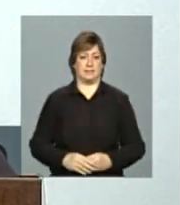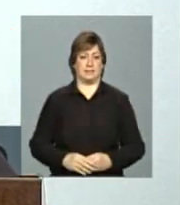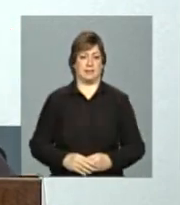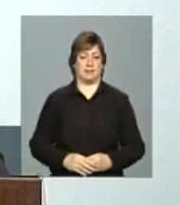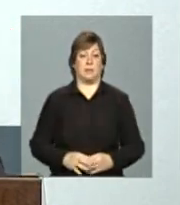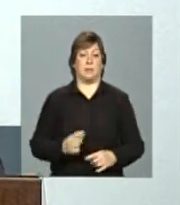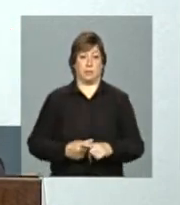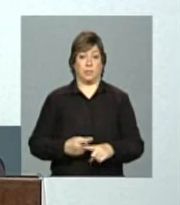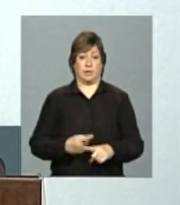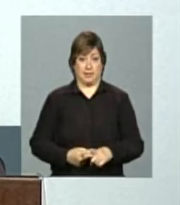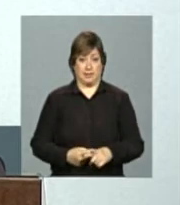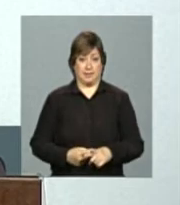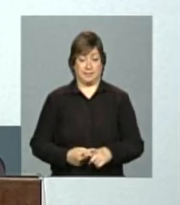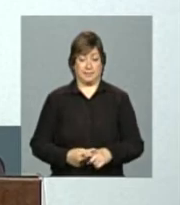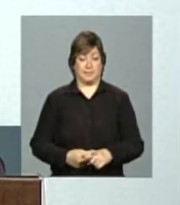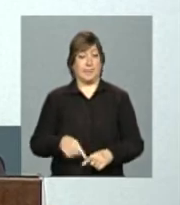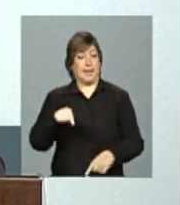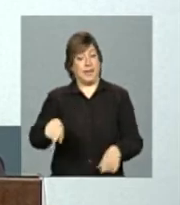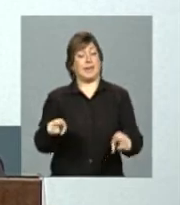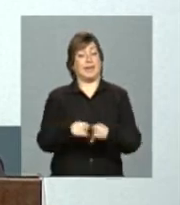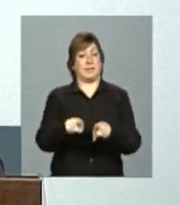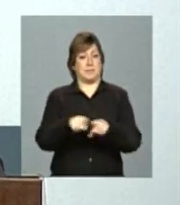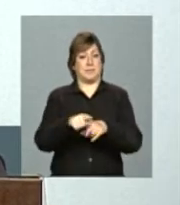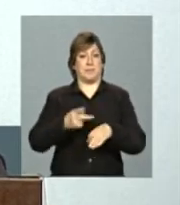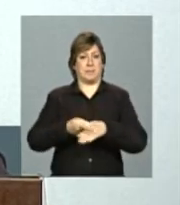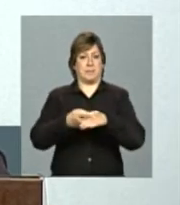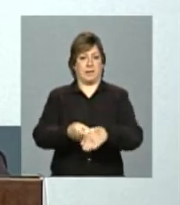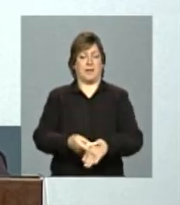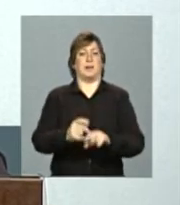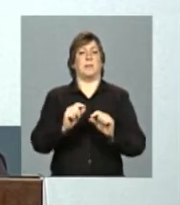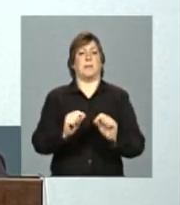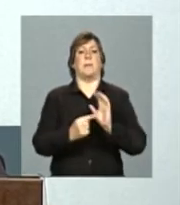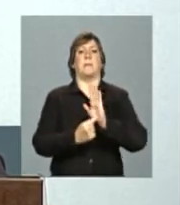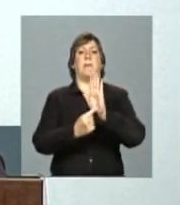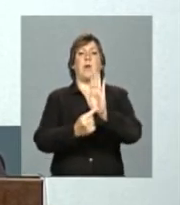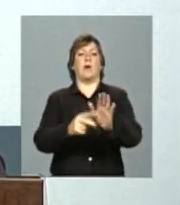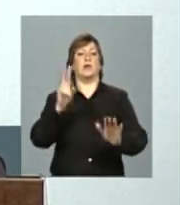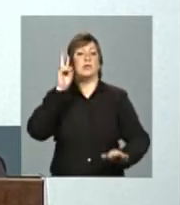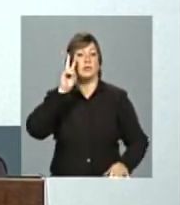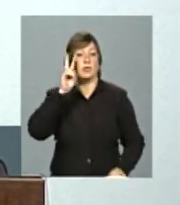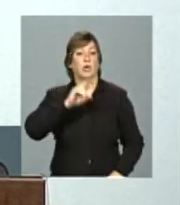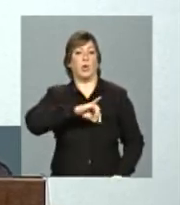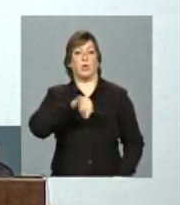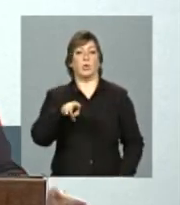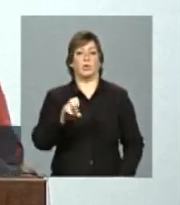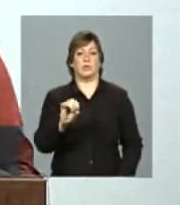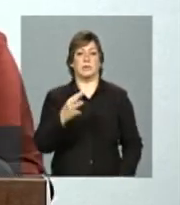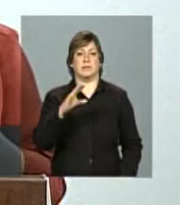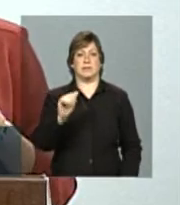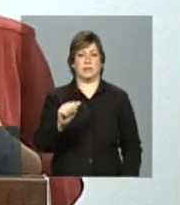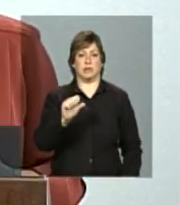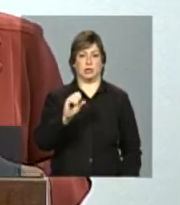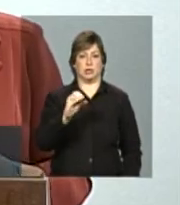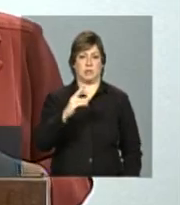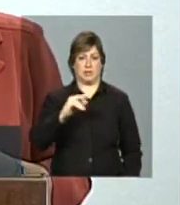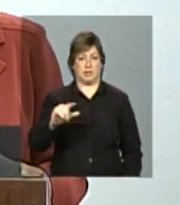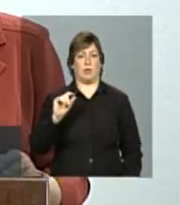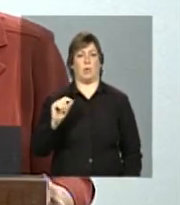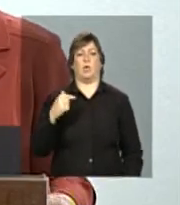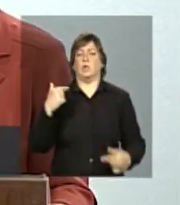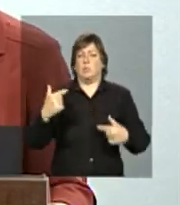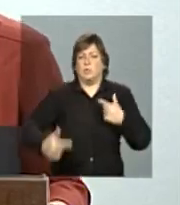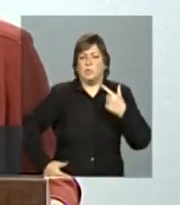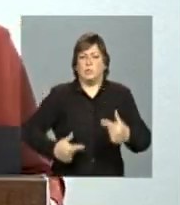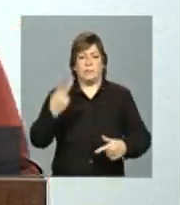porque ele também reafirma a causa da justiça social do combate